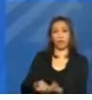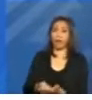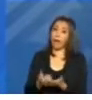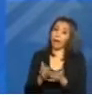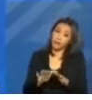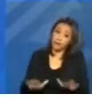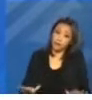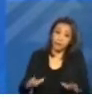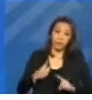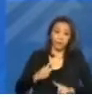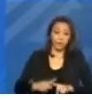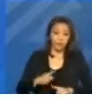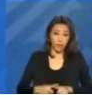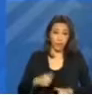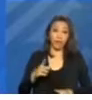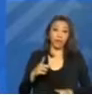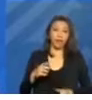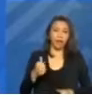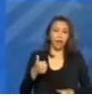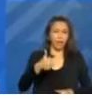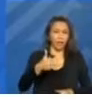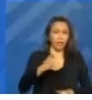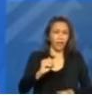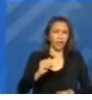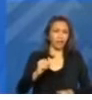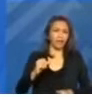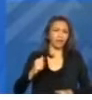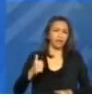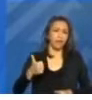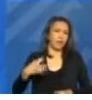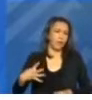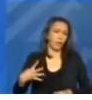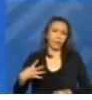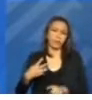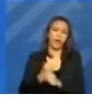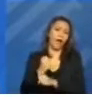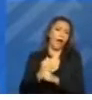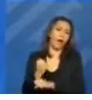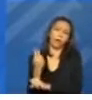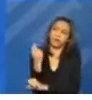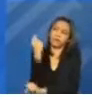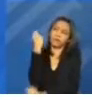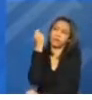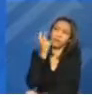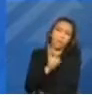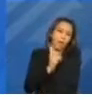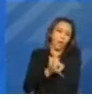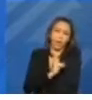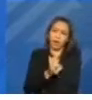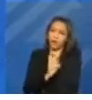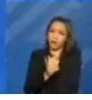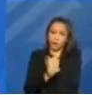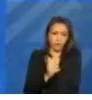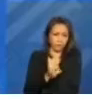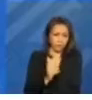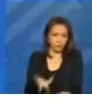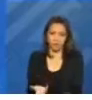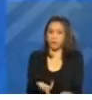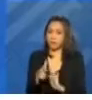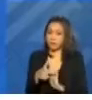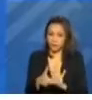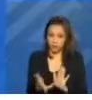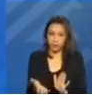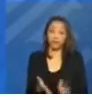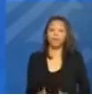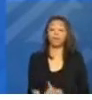maneira, porque há 10, 14 anos eles recebem da mesma maneira. Então, o que é importante aqui para finalizar? Temos